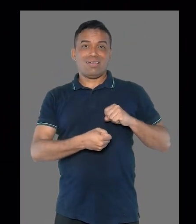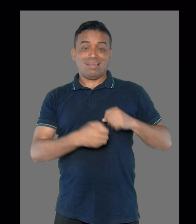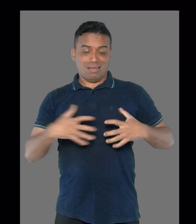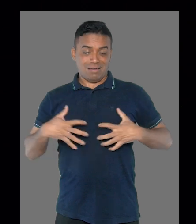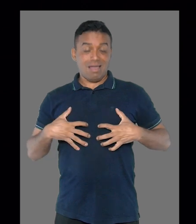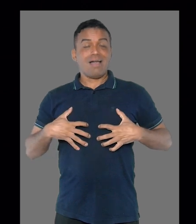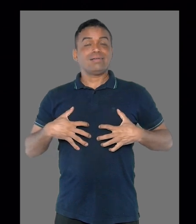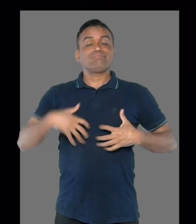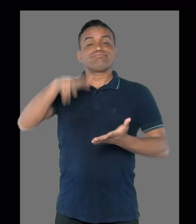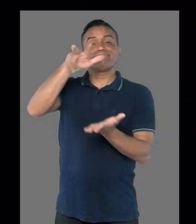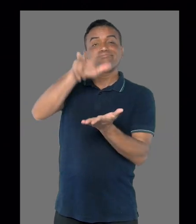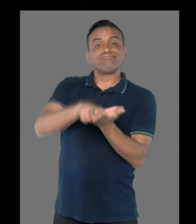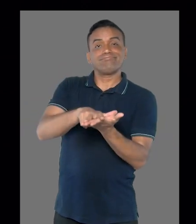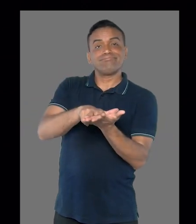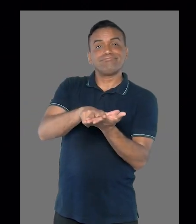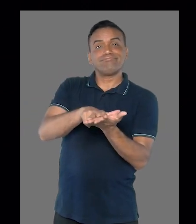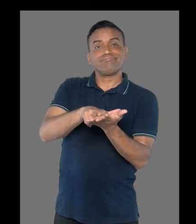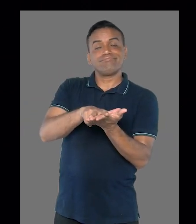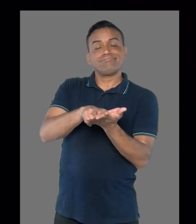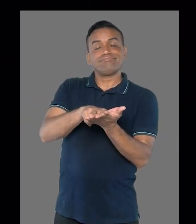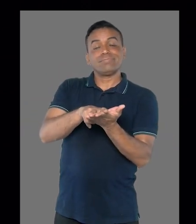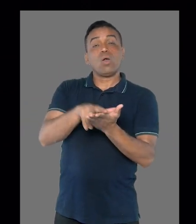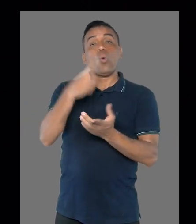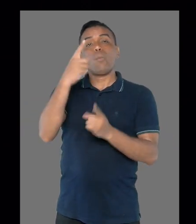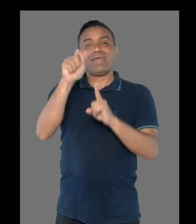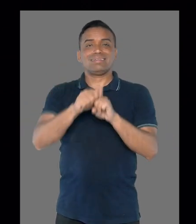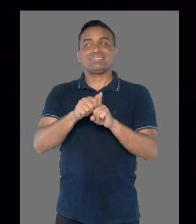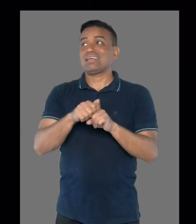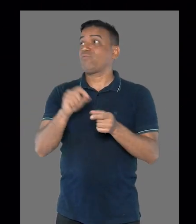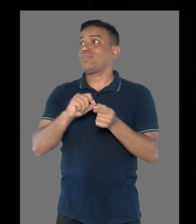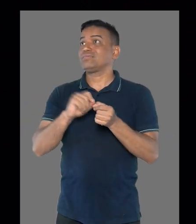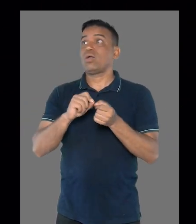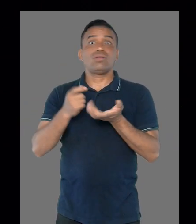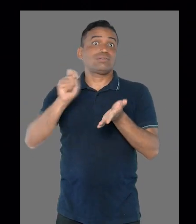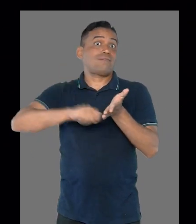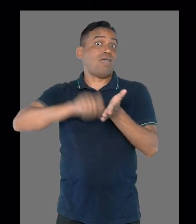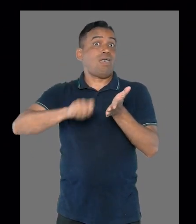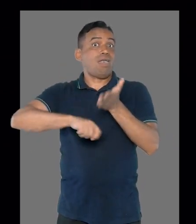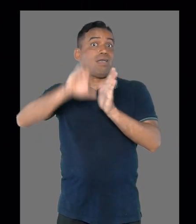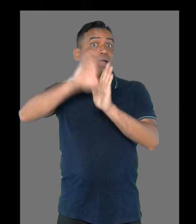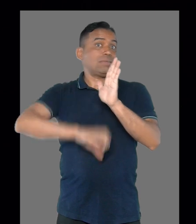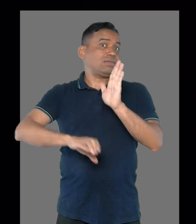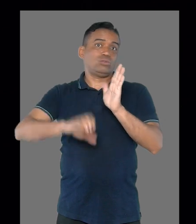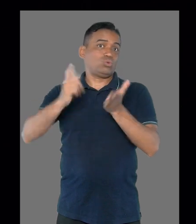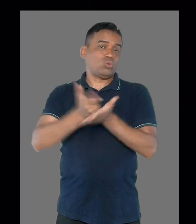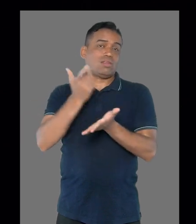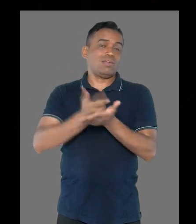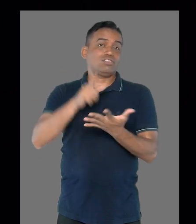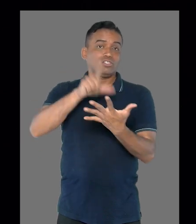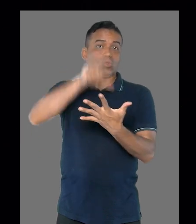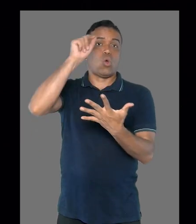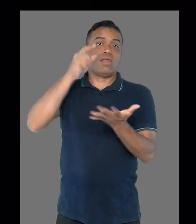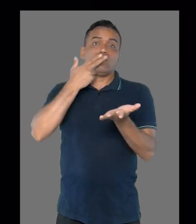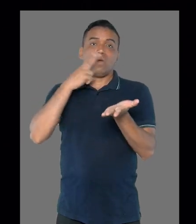E fiquei, então, de cama um mês. Eu falei, agora eu tenho que fazer alguma coisa, vou fazer esse capítulo. Né? Aí eu tinha que escolher